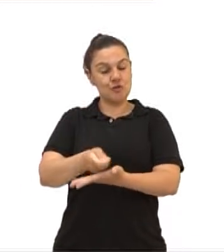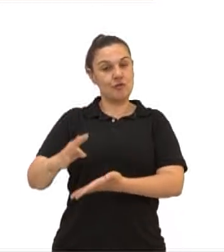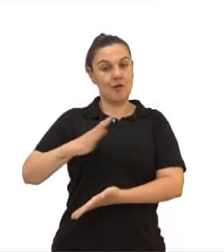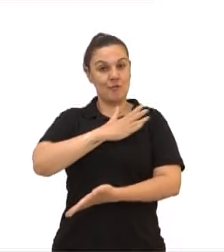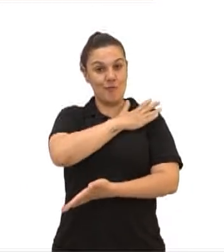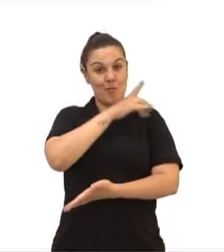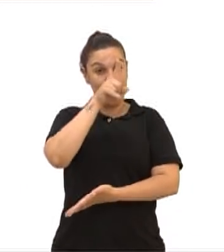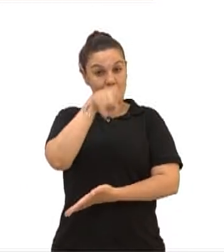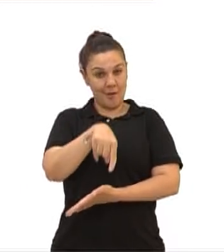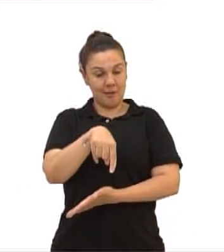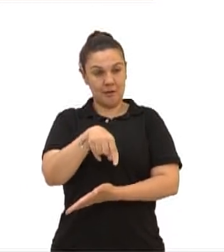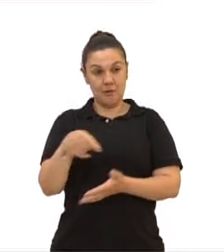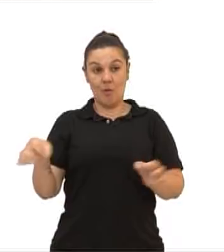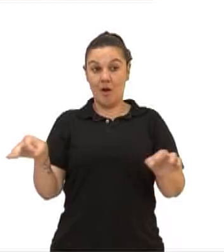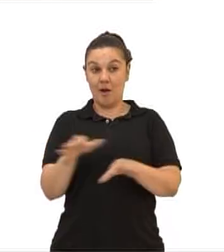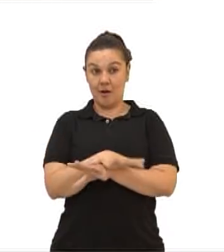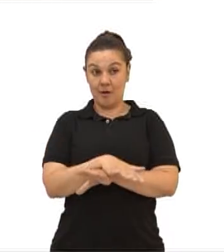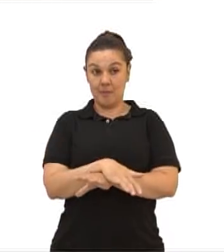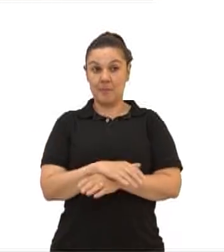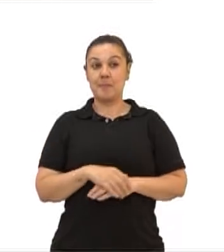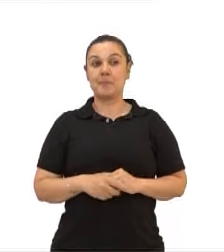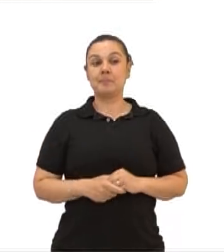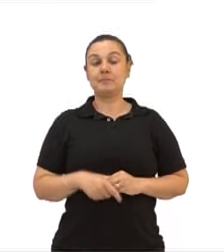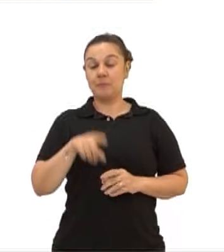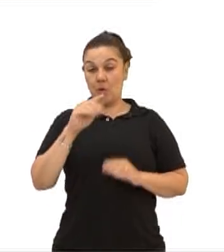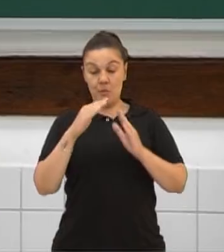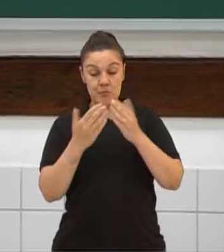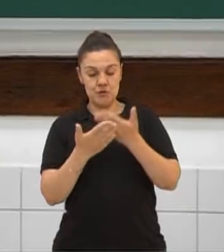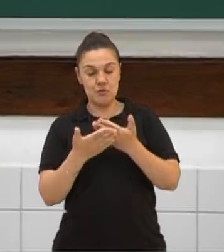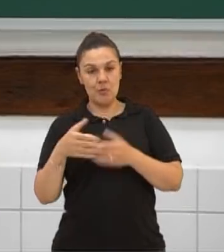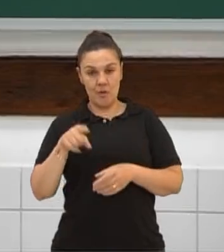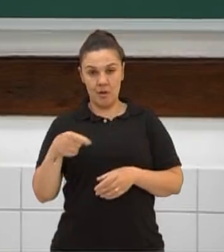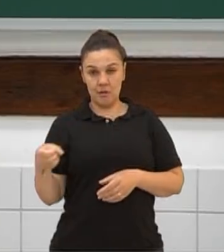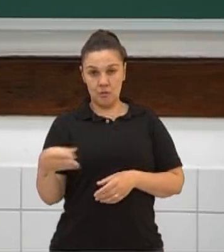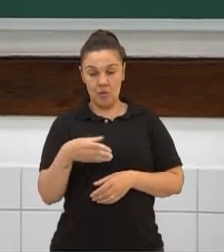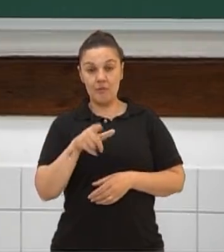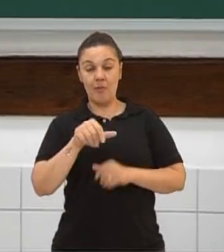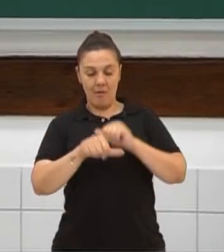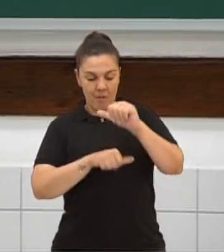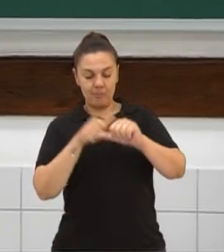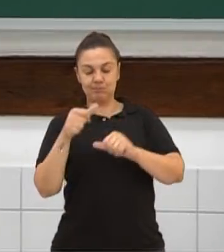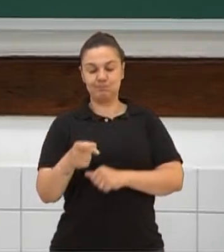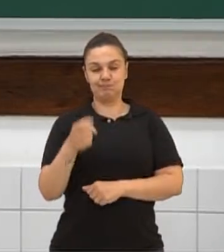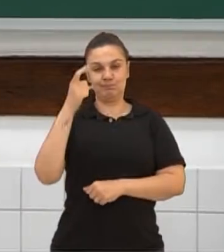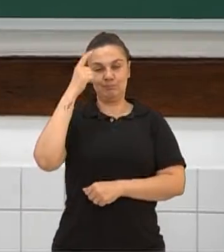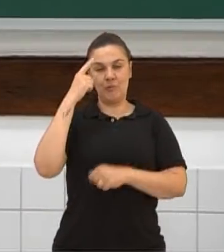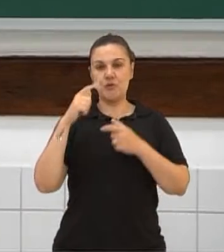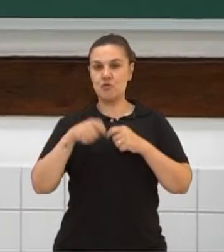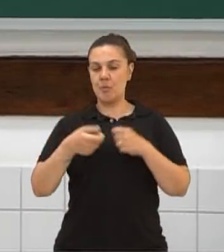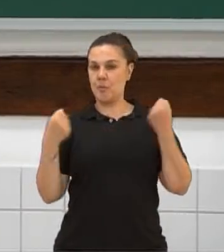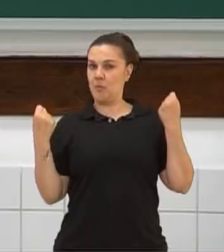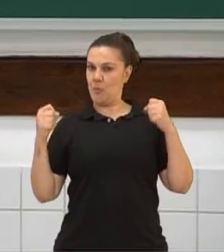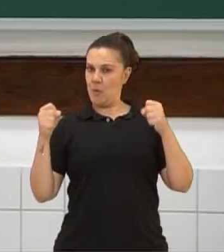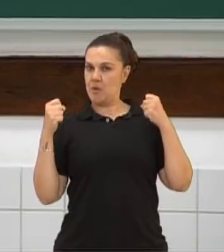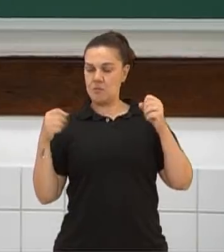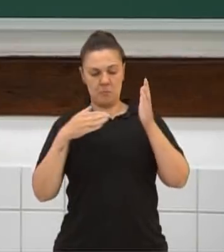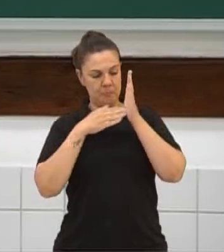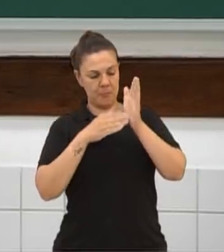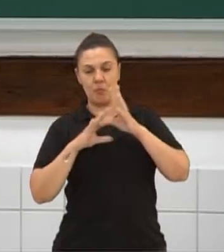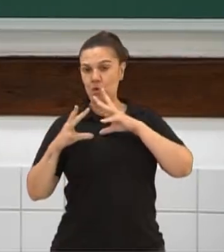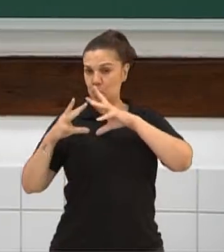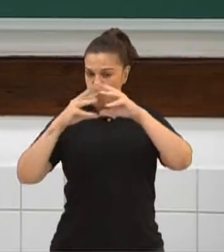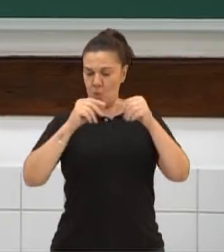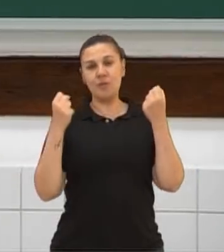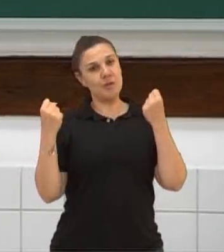movimento Escola Novista. Ou seja, o que era esse movimento da Escola Nova? Era mudar um pouco essa ideia da educação física, e não só a educação física, mas a educação